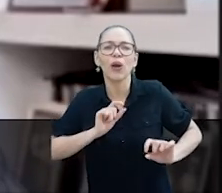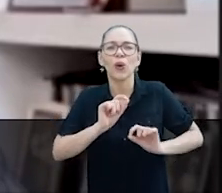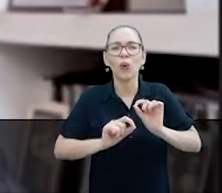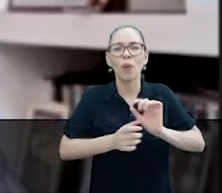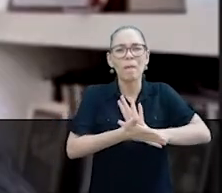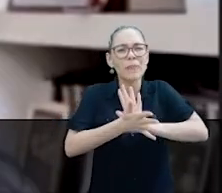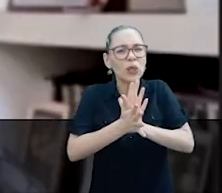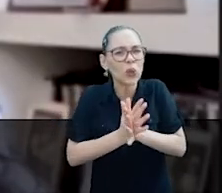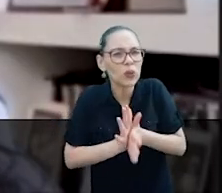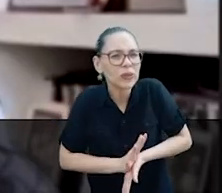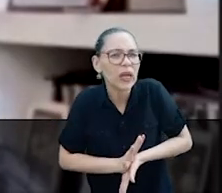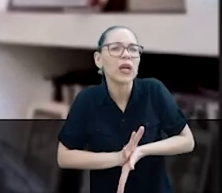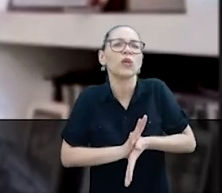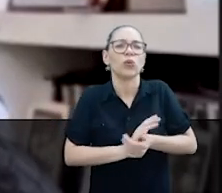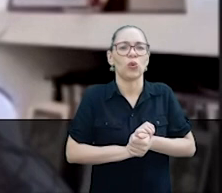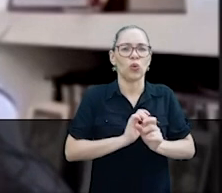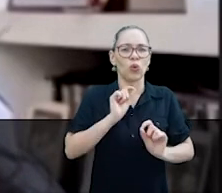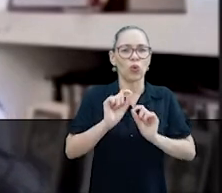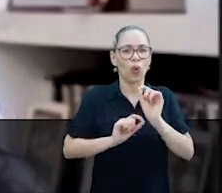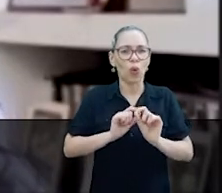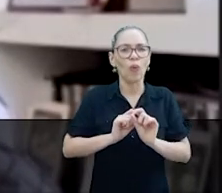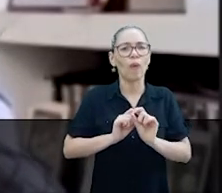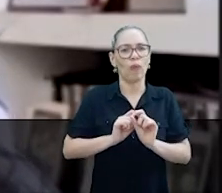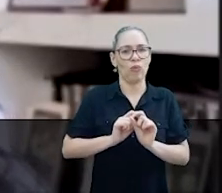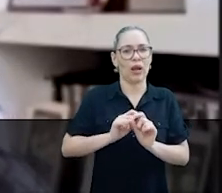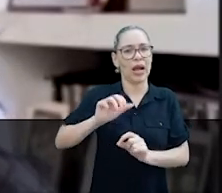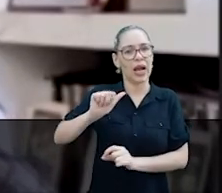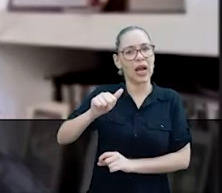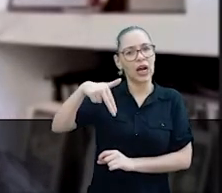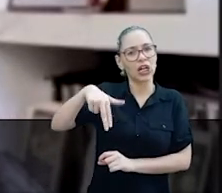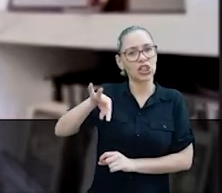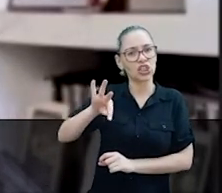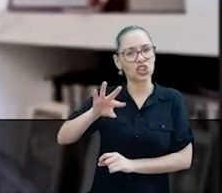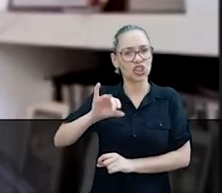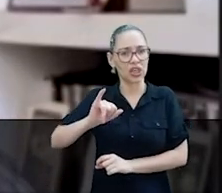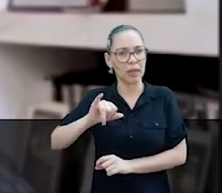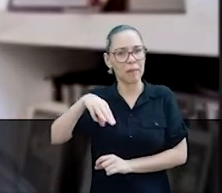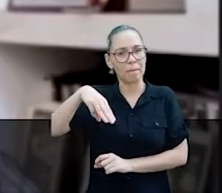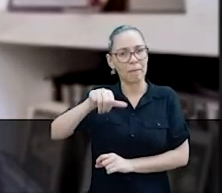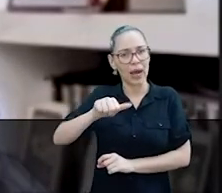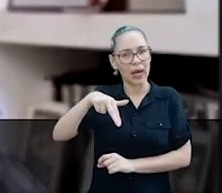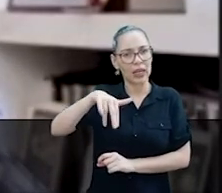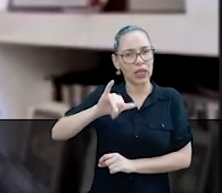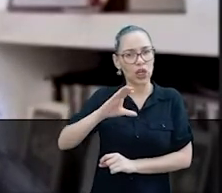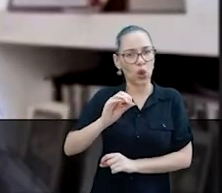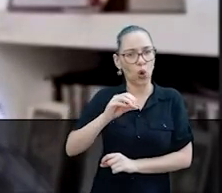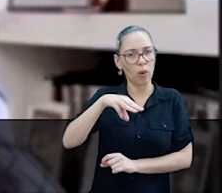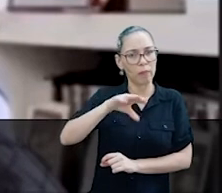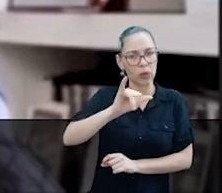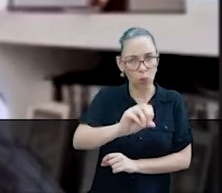os movimentos que o Marco servia, porque ele era de uma generosidade muito